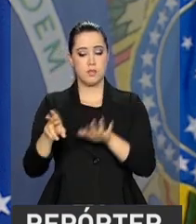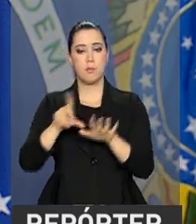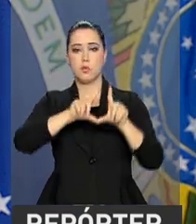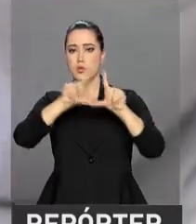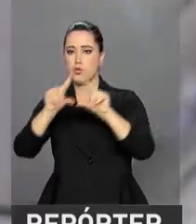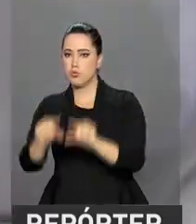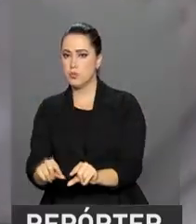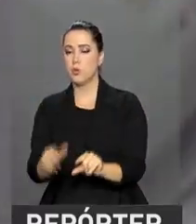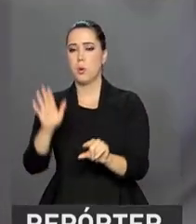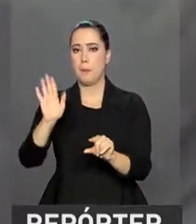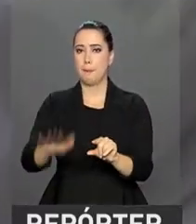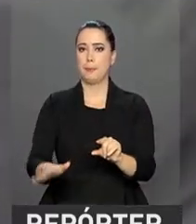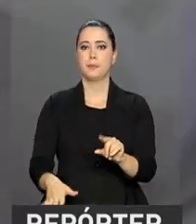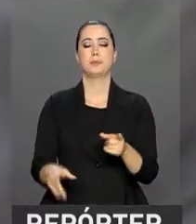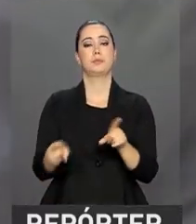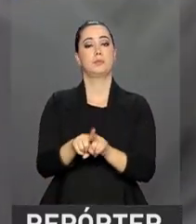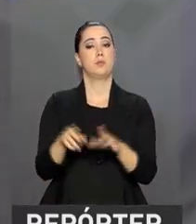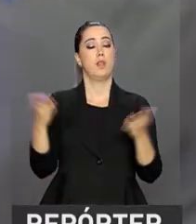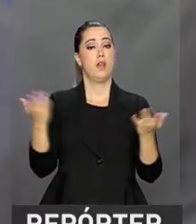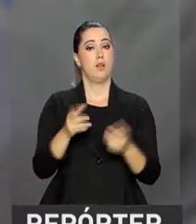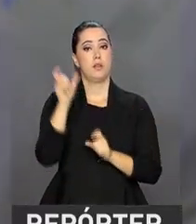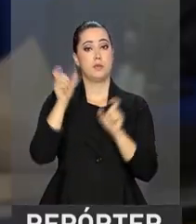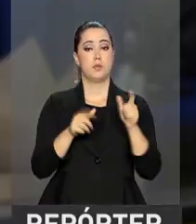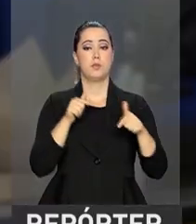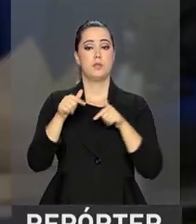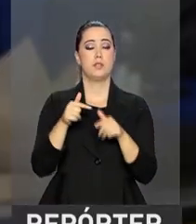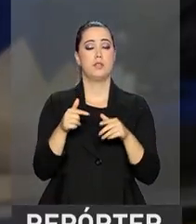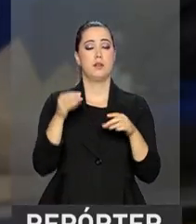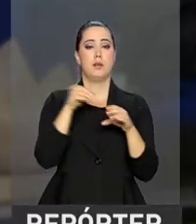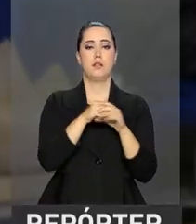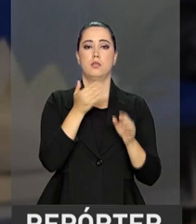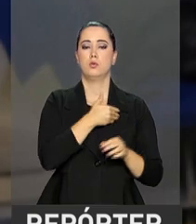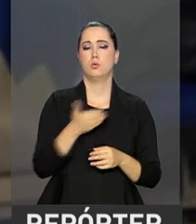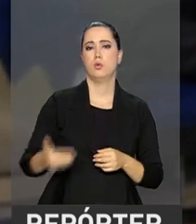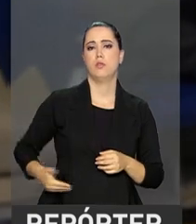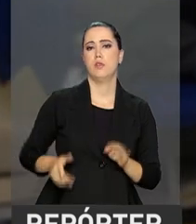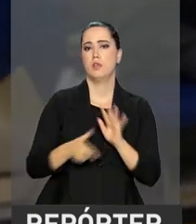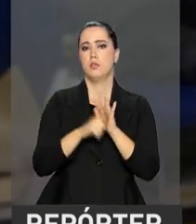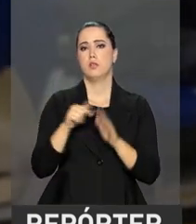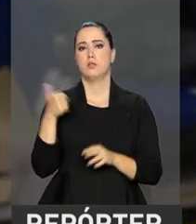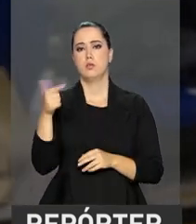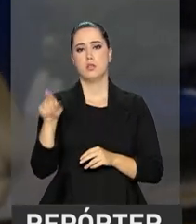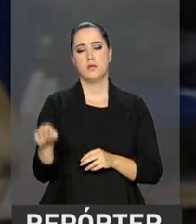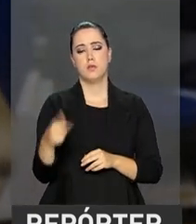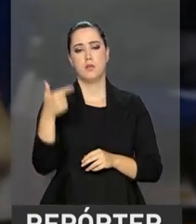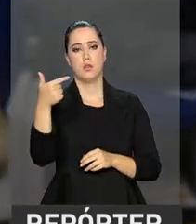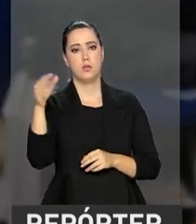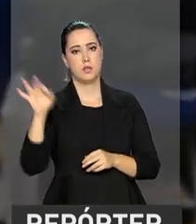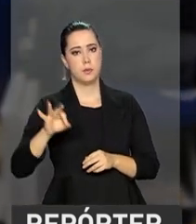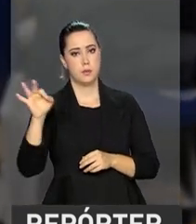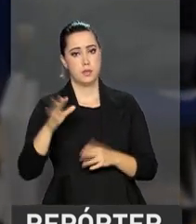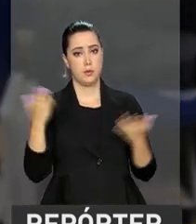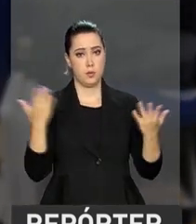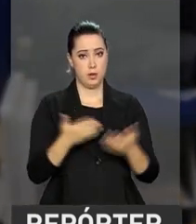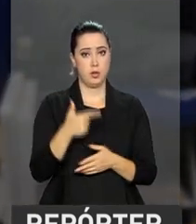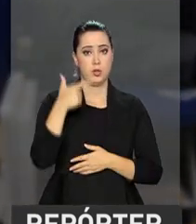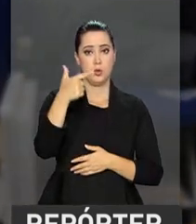empréstimo agora para os servidores o teto passa de 2,2 por cento para